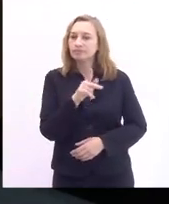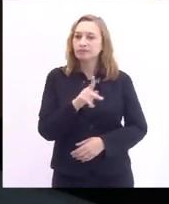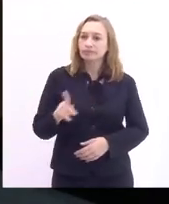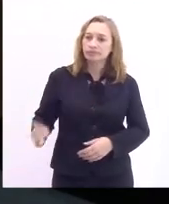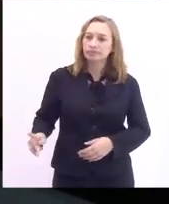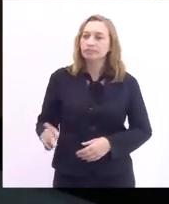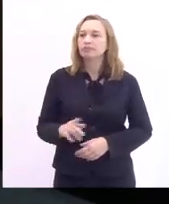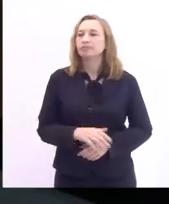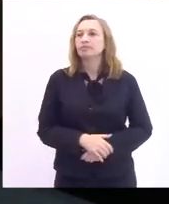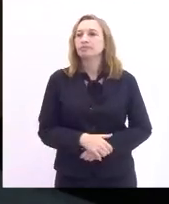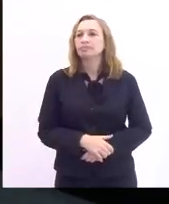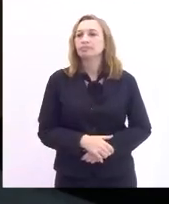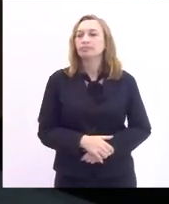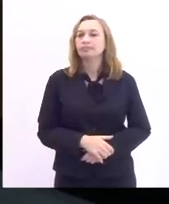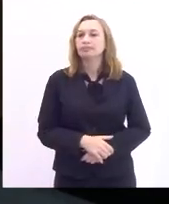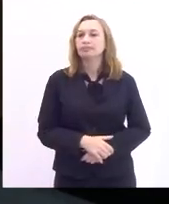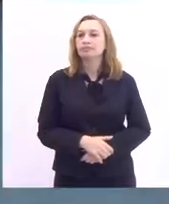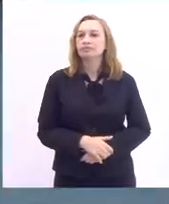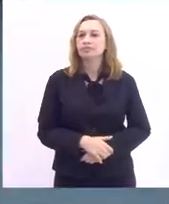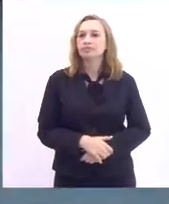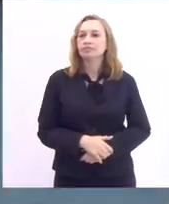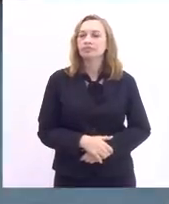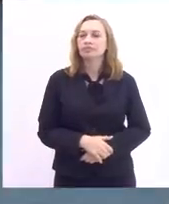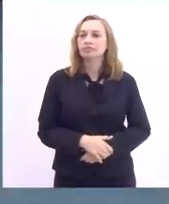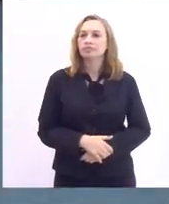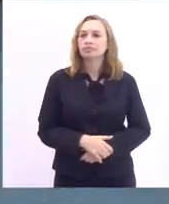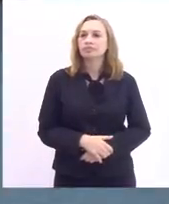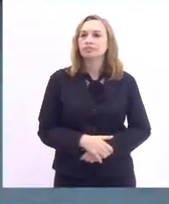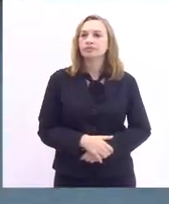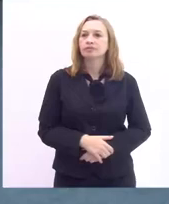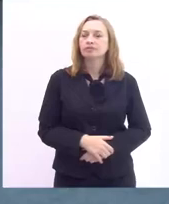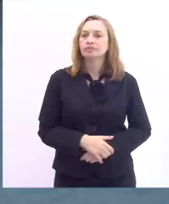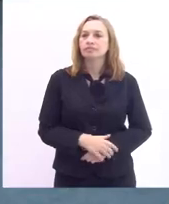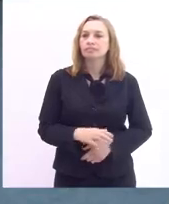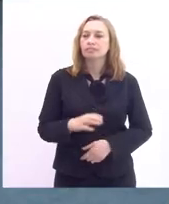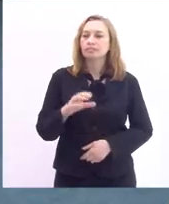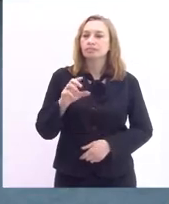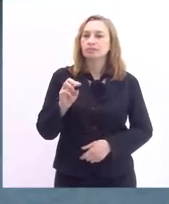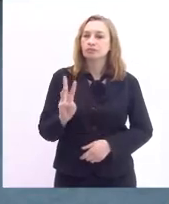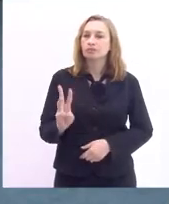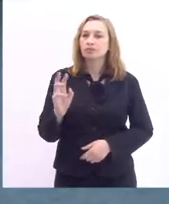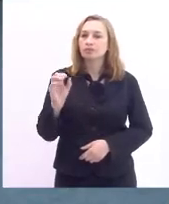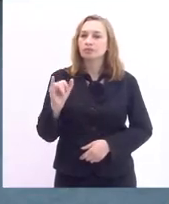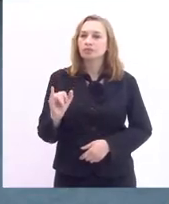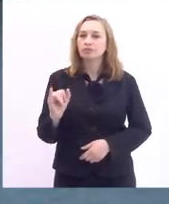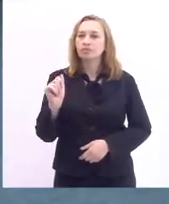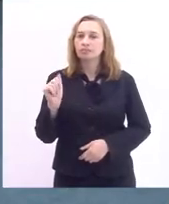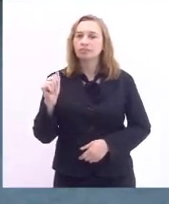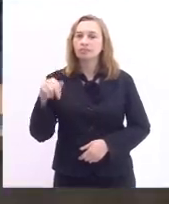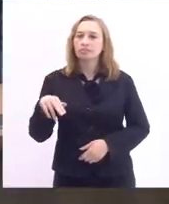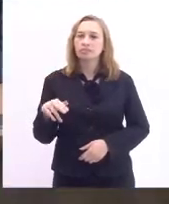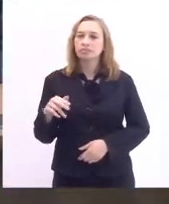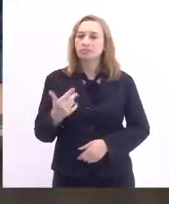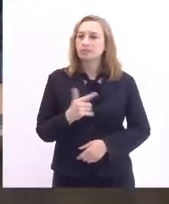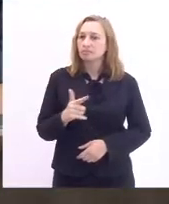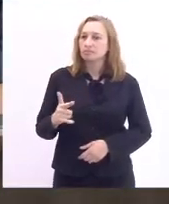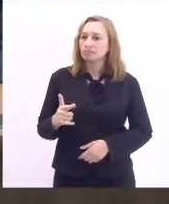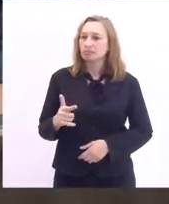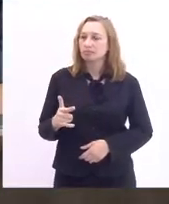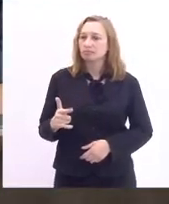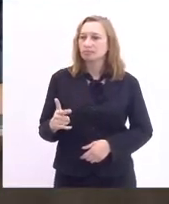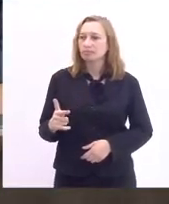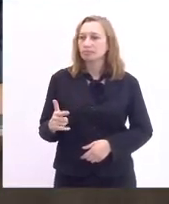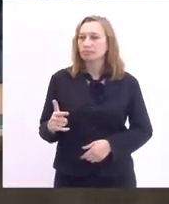presidente da Serra aqui para eles são complementar e o nosso Comandante William William sem eles